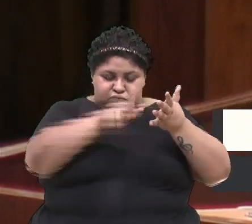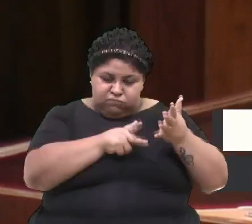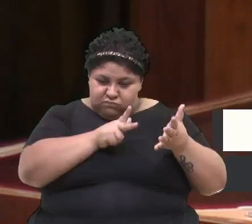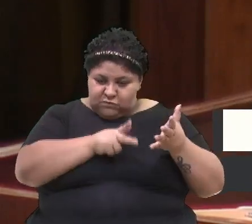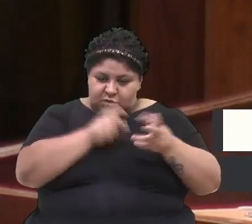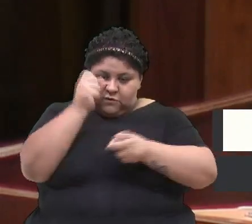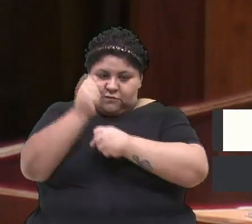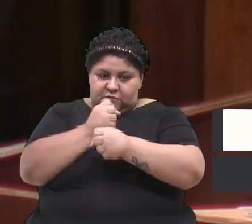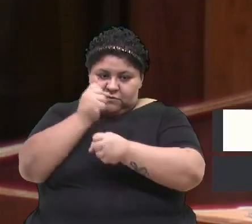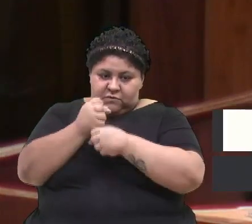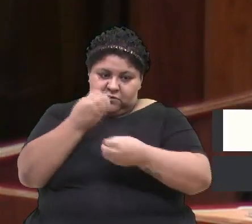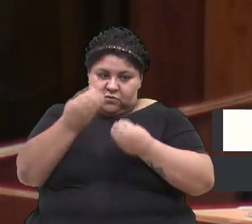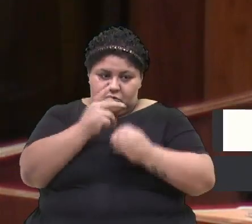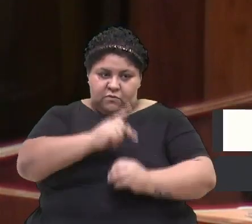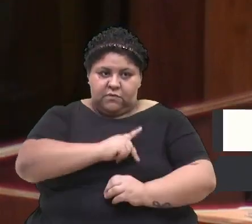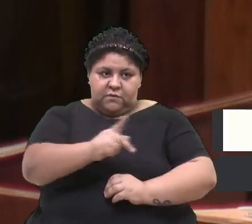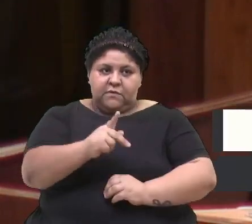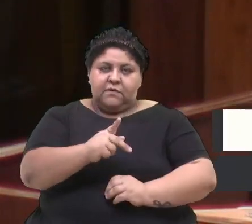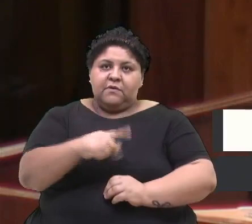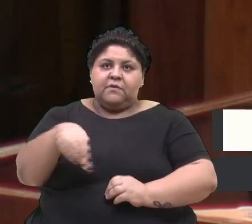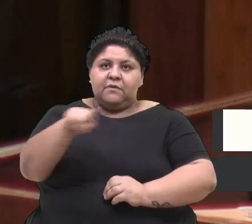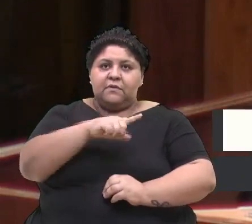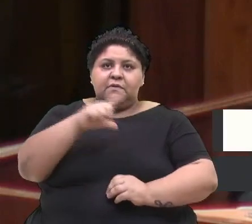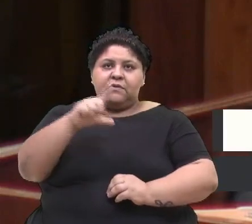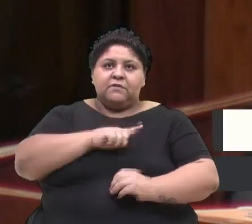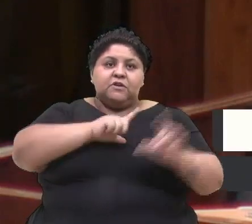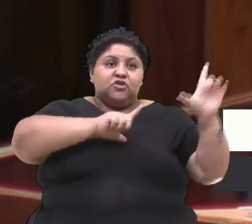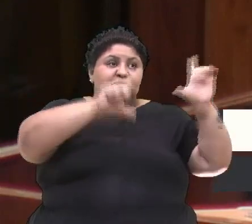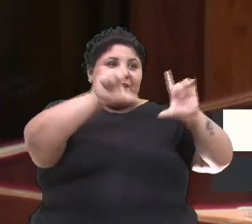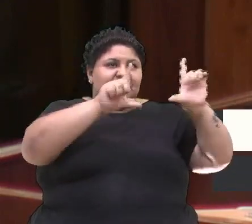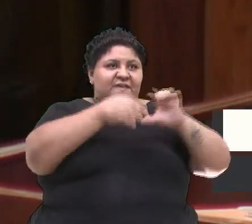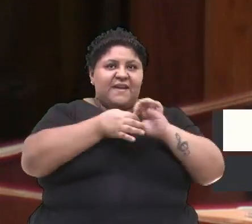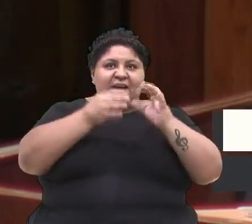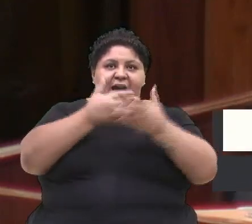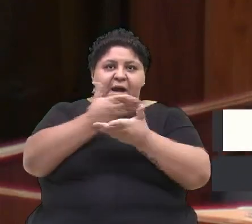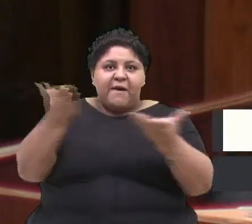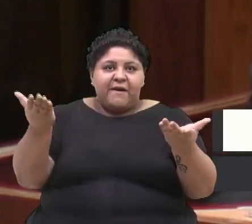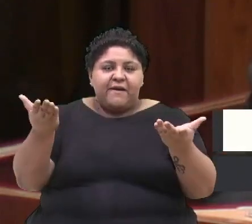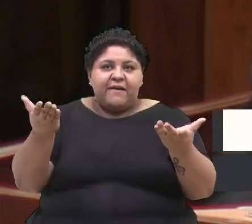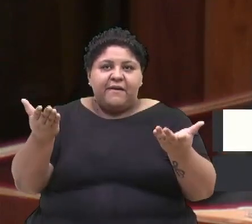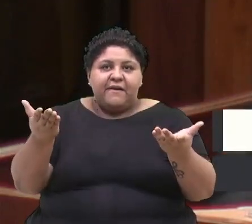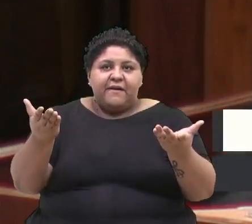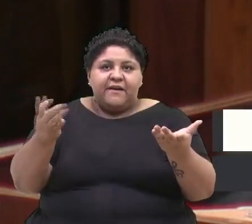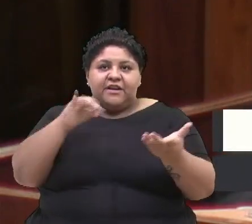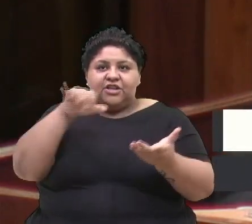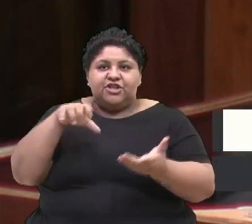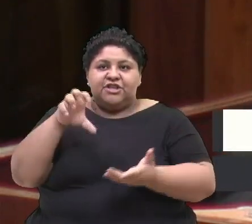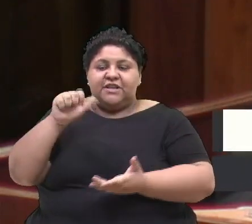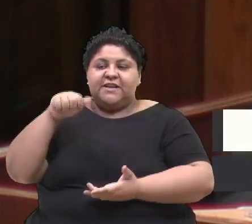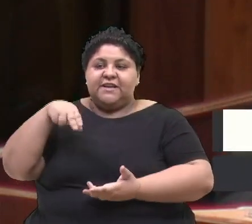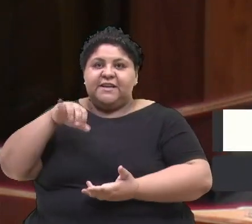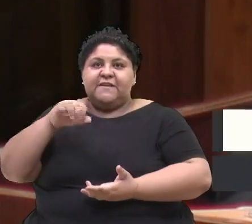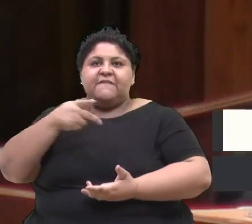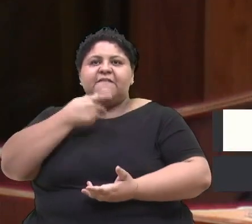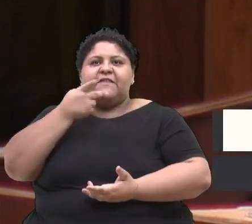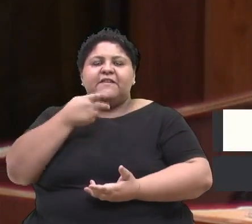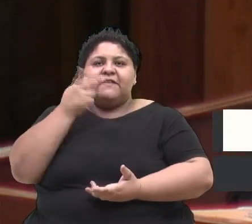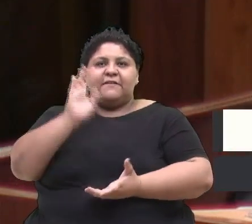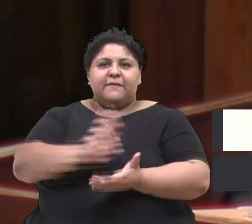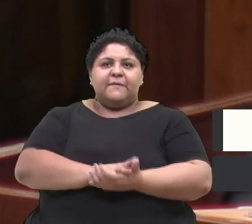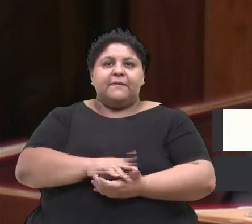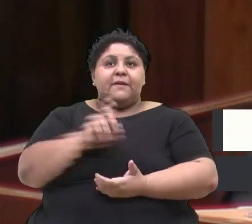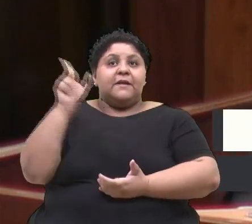anos aqui como presidente, para que tivesse uma TV aberta. Giane falando, Giane lá da